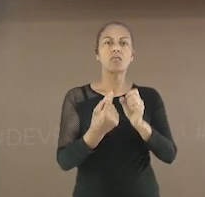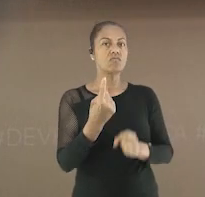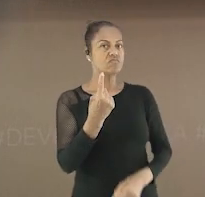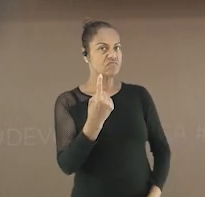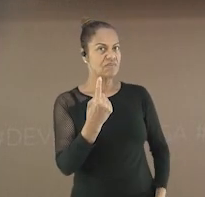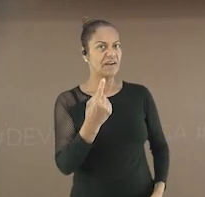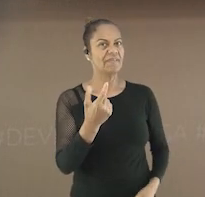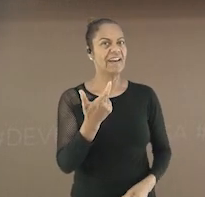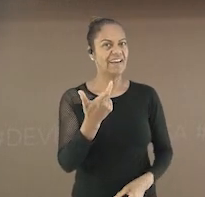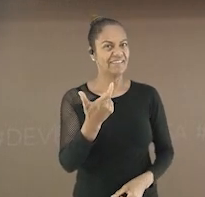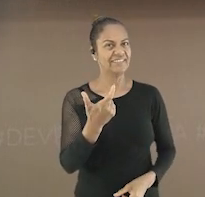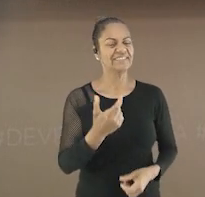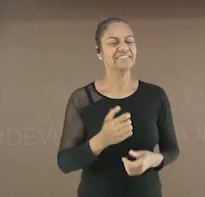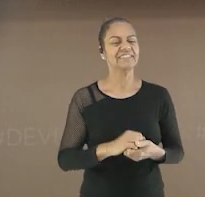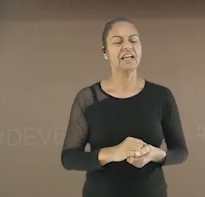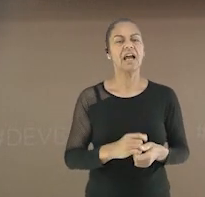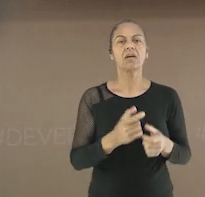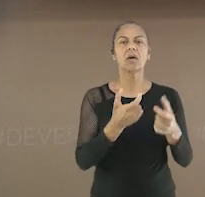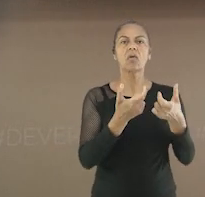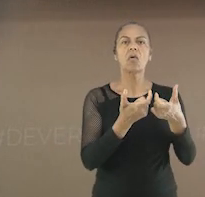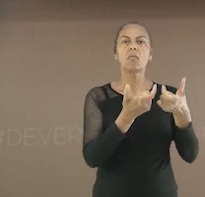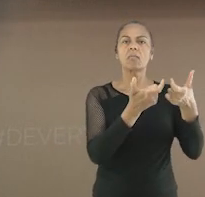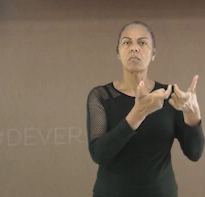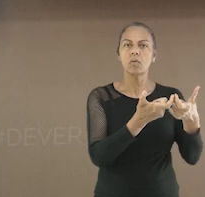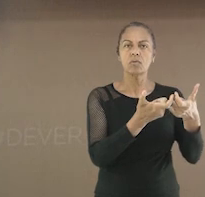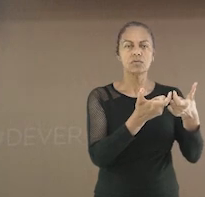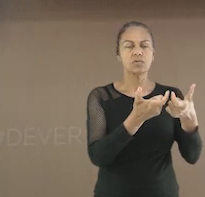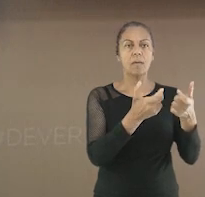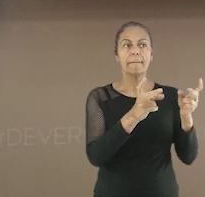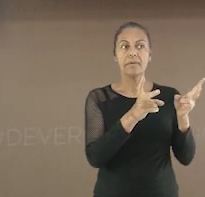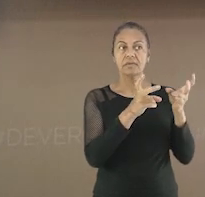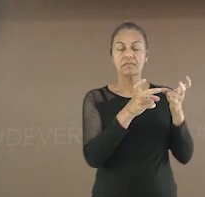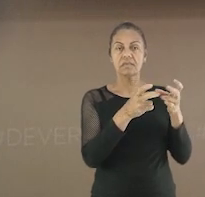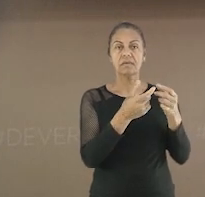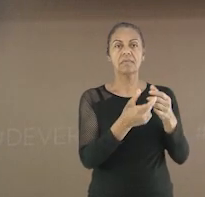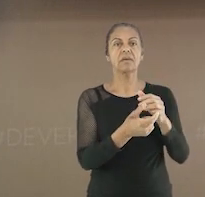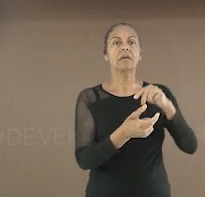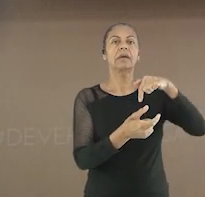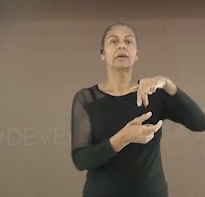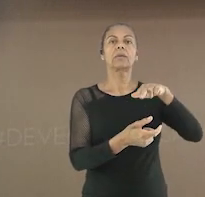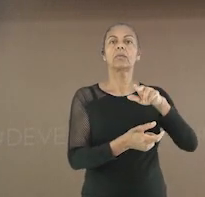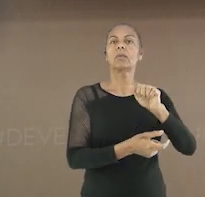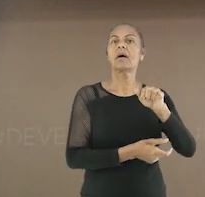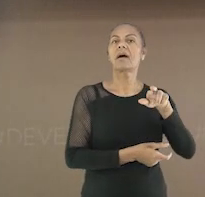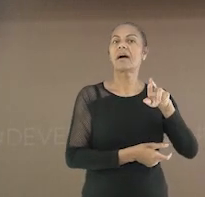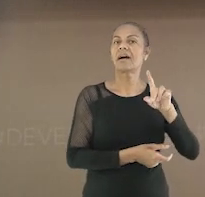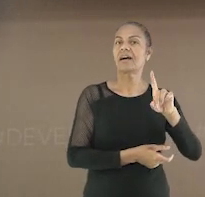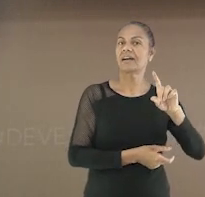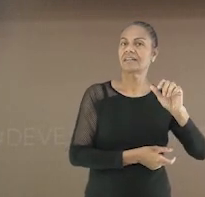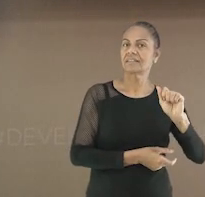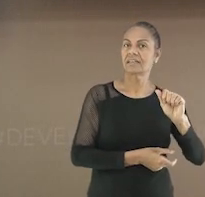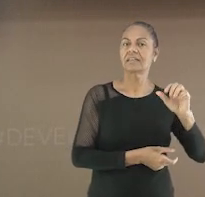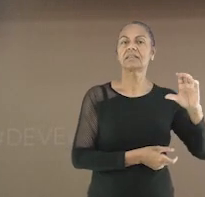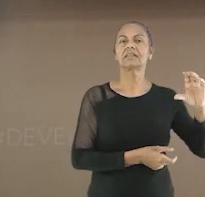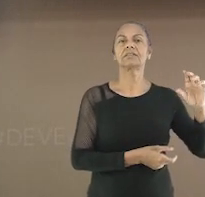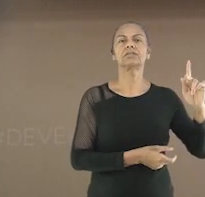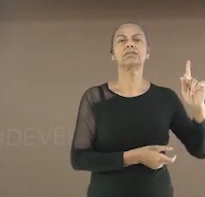substantivo composto? Veja só, alguns exemplos. Perceba que tem duas palavras.